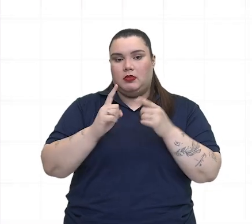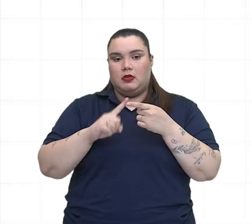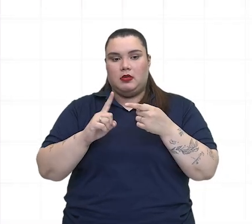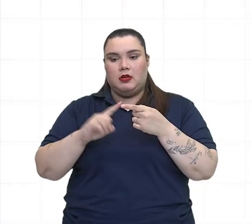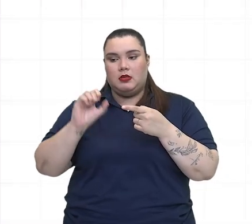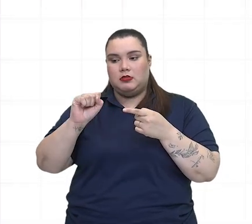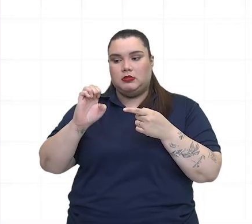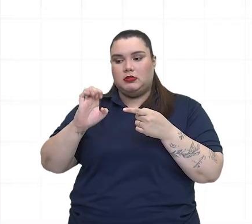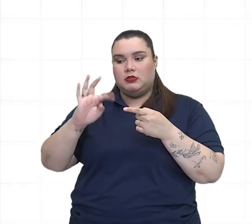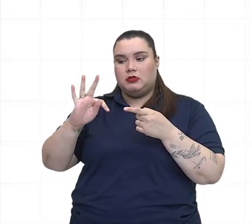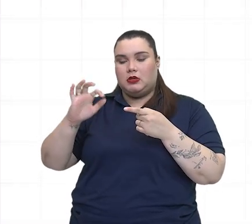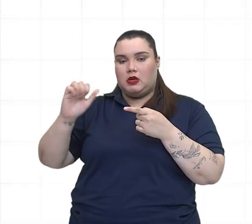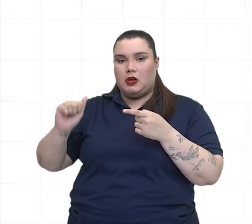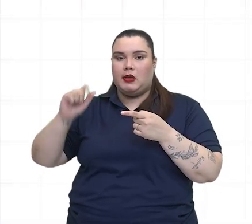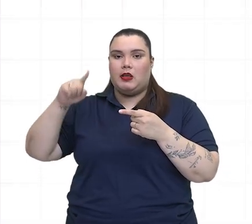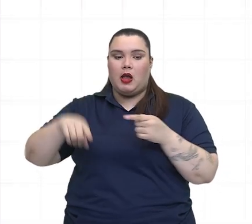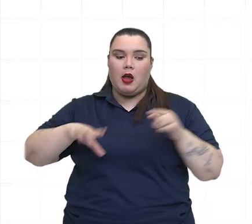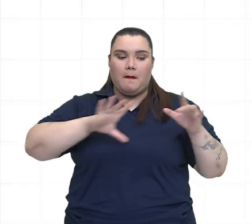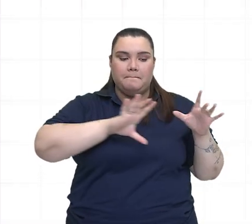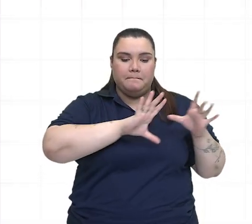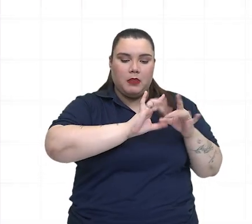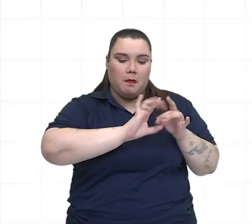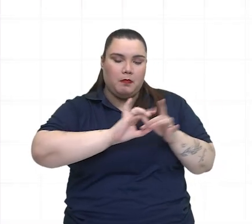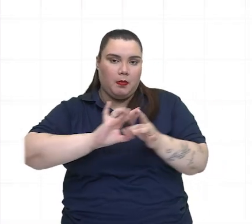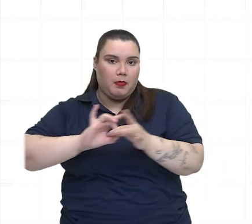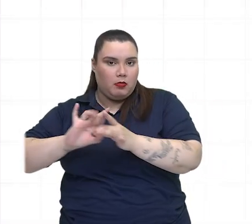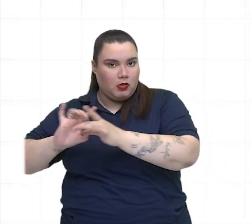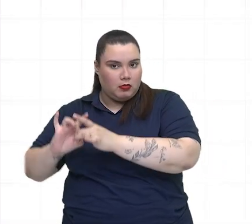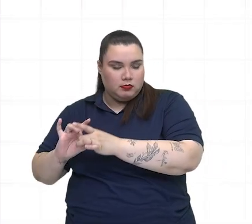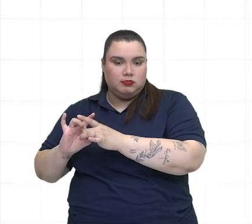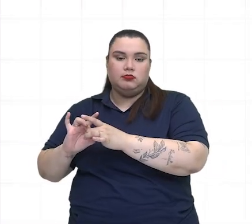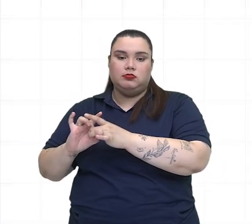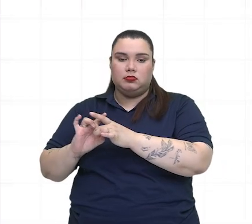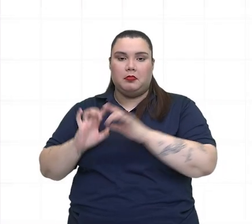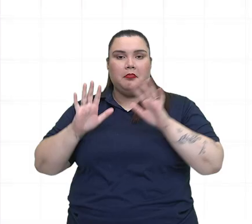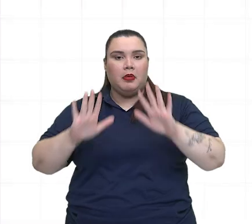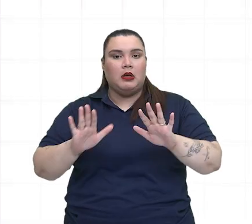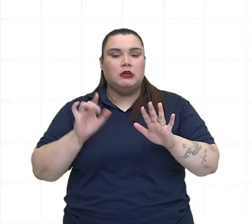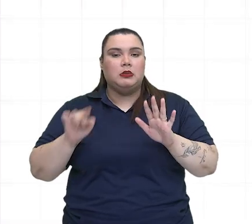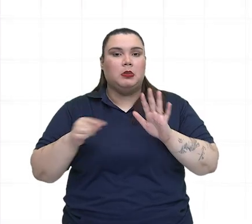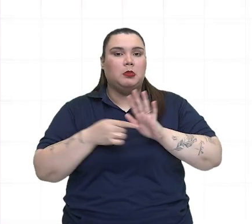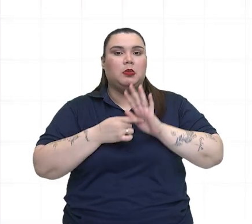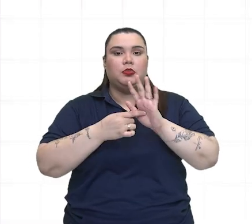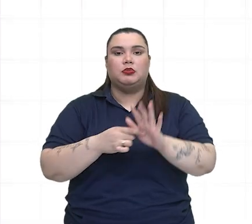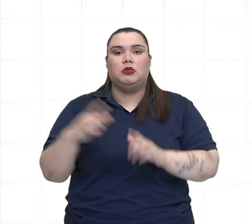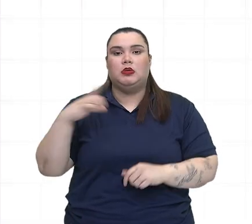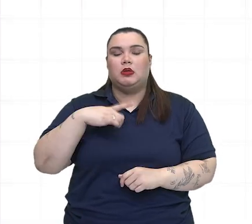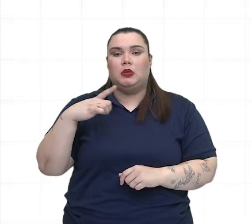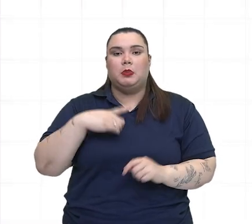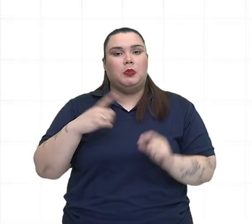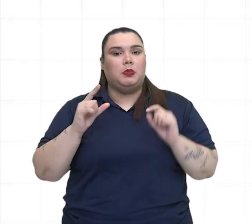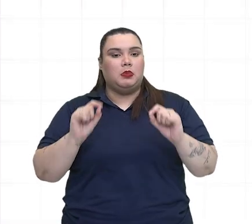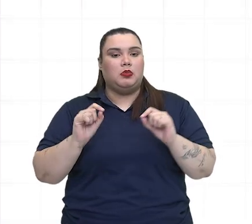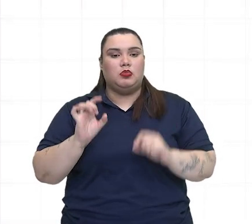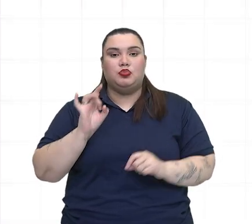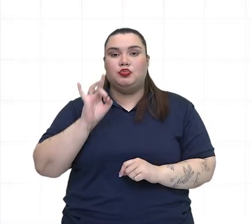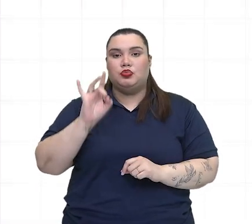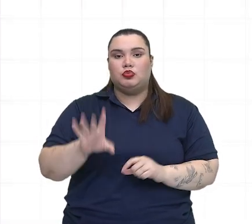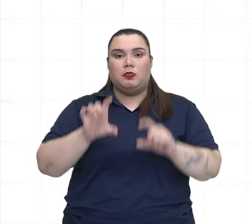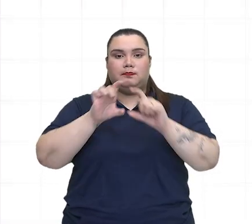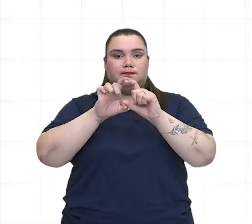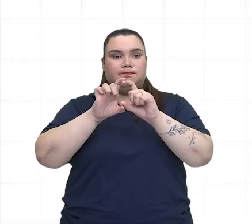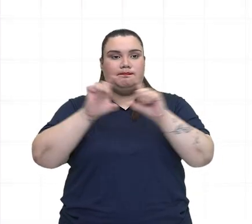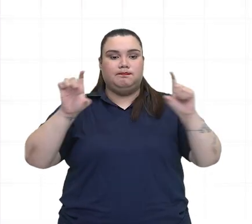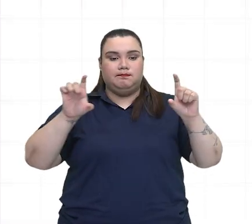seta eu já sei que é a ligação entre a simbologia. Aqui nesse caso, olha, nós temos só